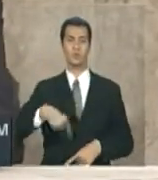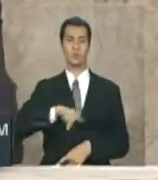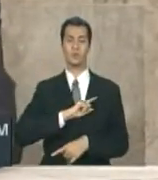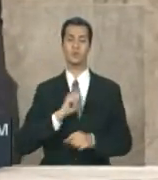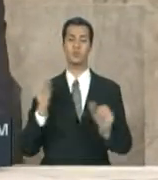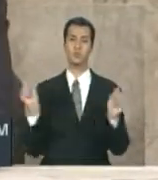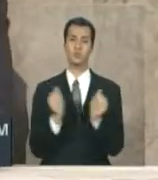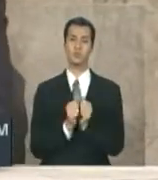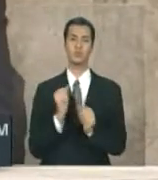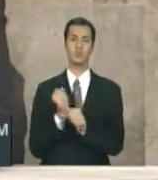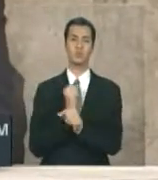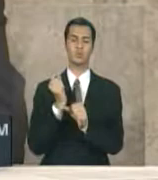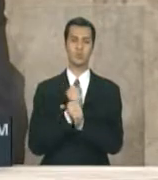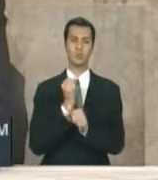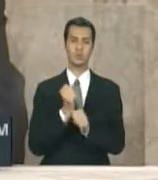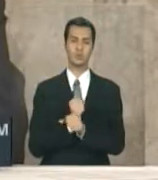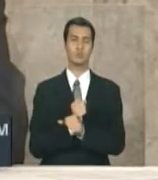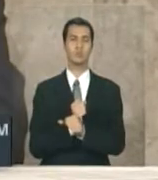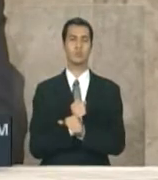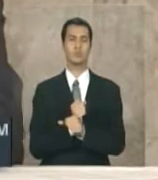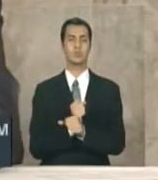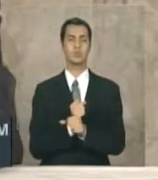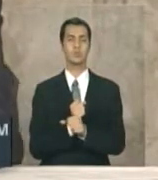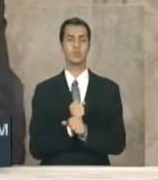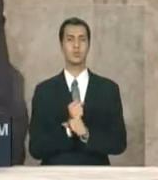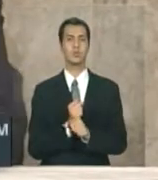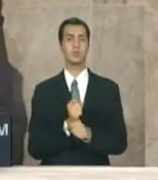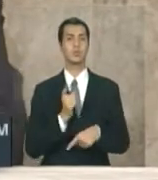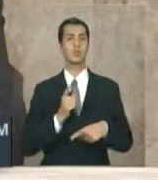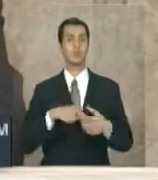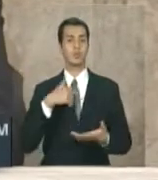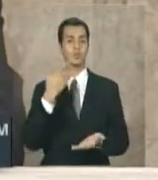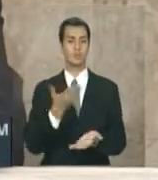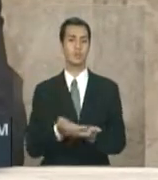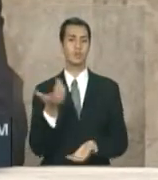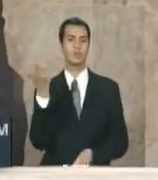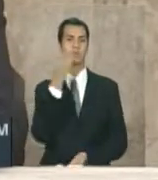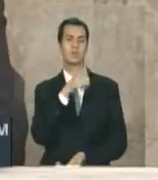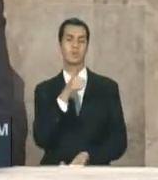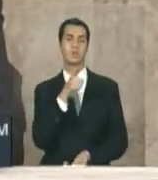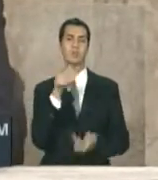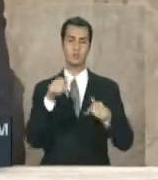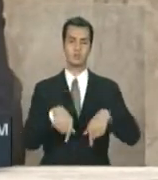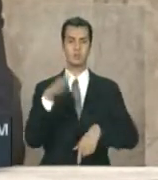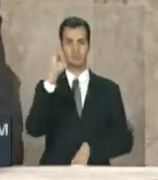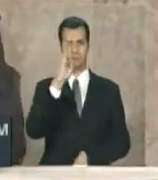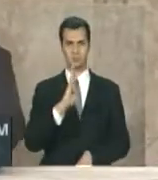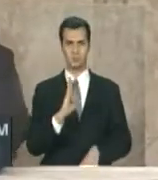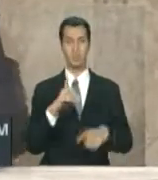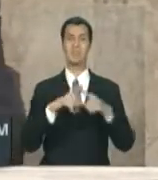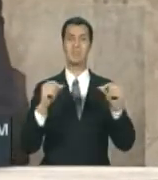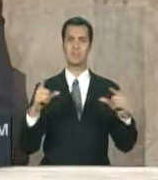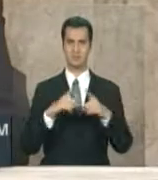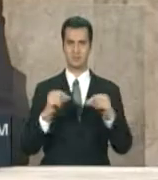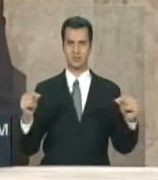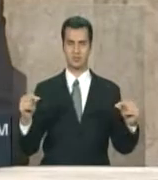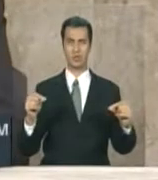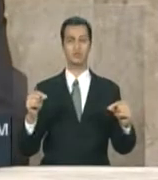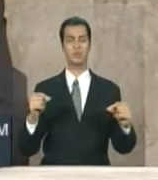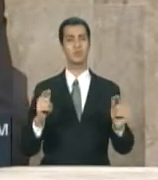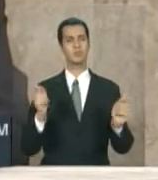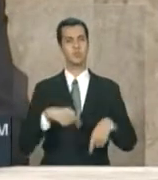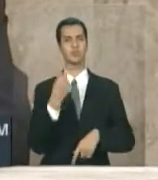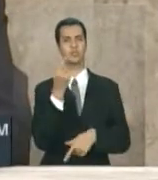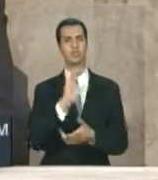com o Estado, com os municípios mais necessitados desses projetos, para que eles cheguem rapidamente aqui em Brasília, tenham condições de serem aprovados e o recurso